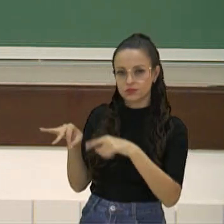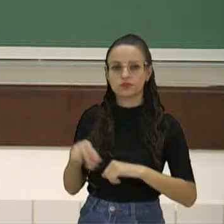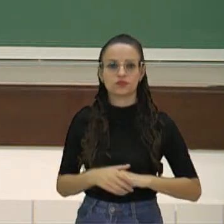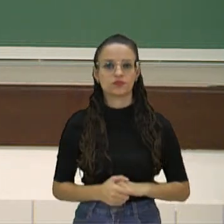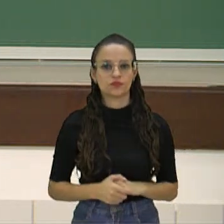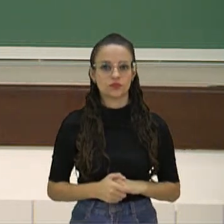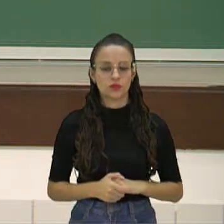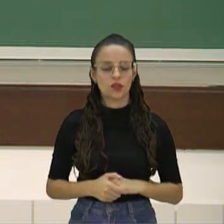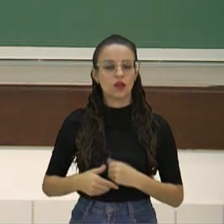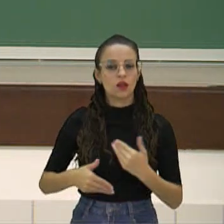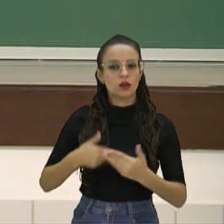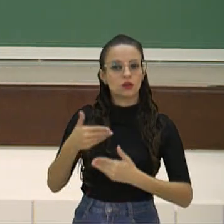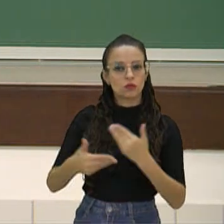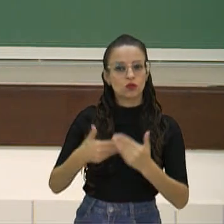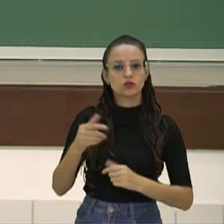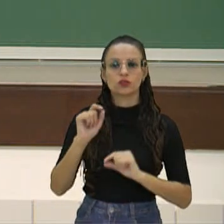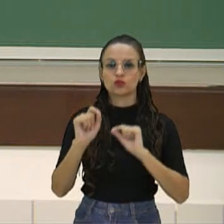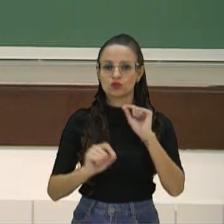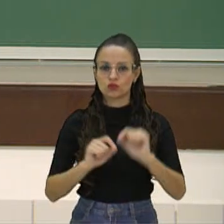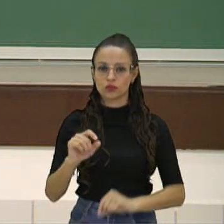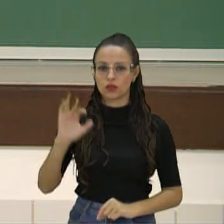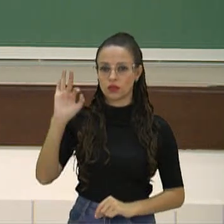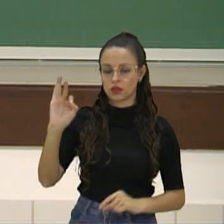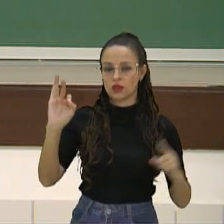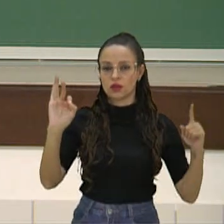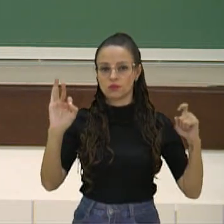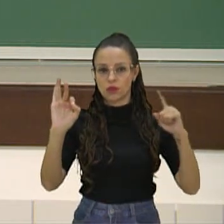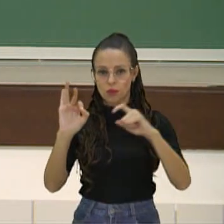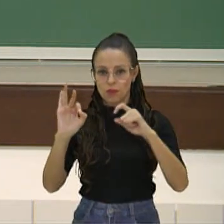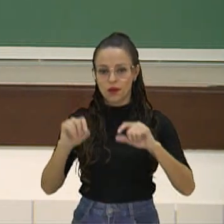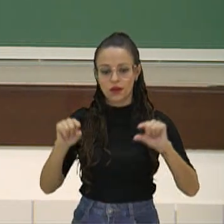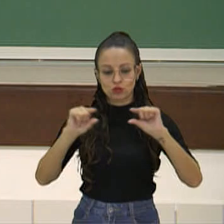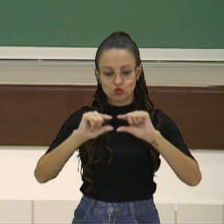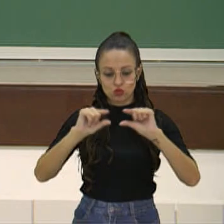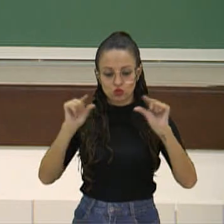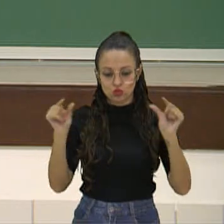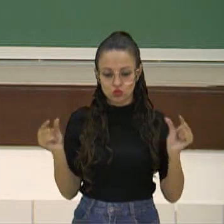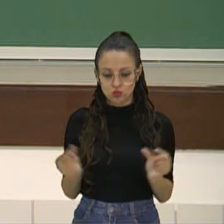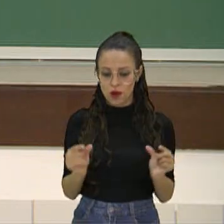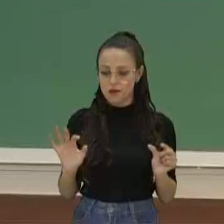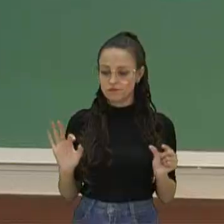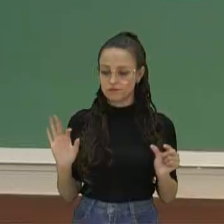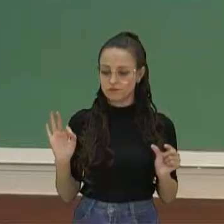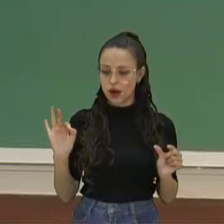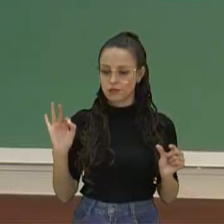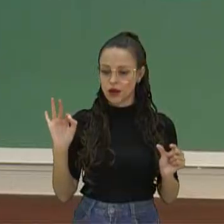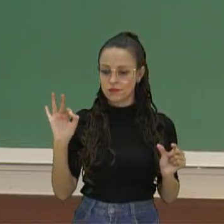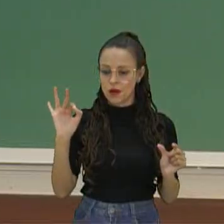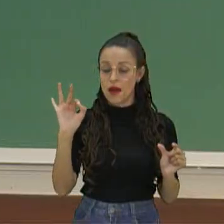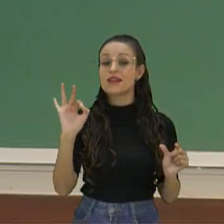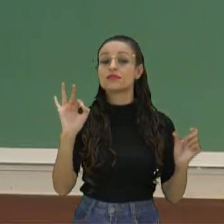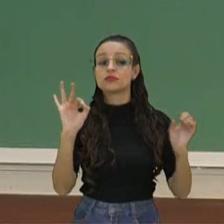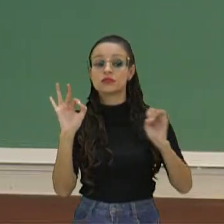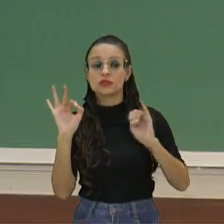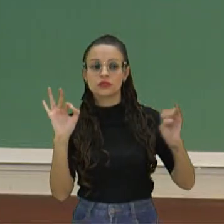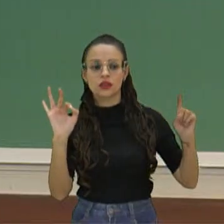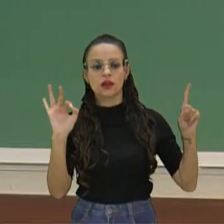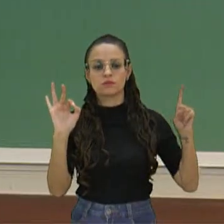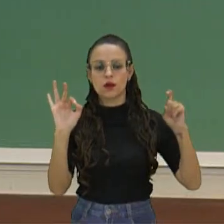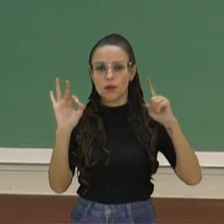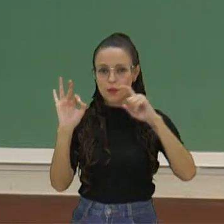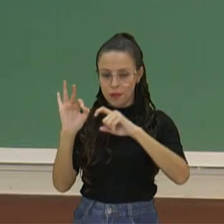processo de ovulação, o ovócito é liberado na tuba uterina, ok? Caso seja fecundado, segue para